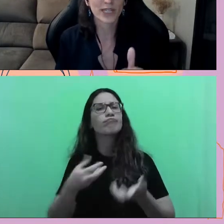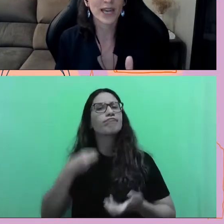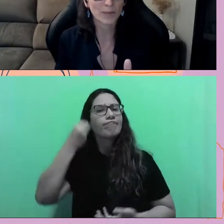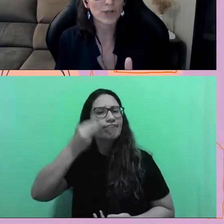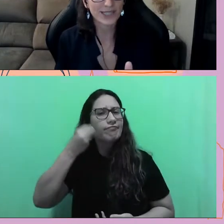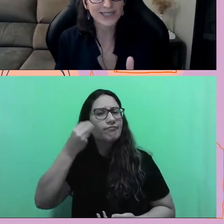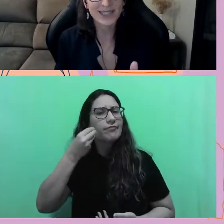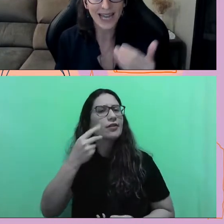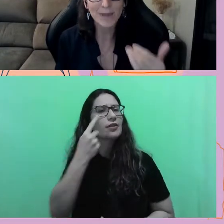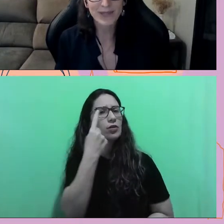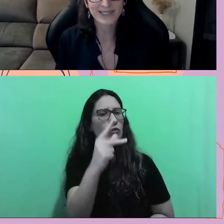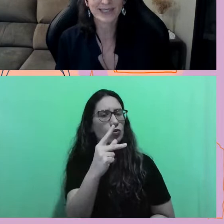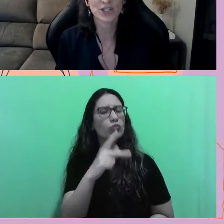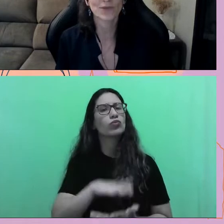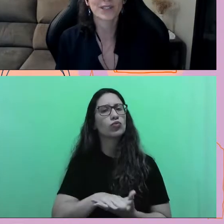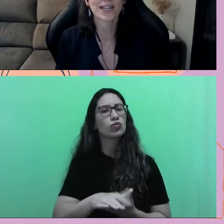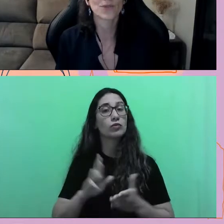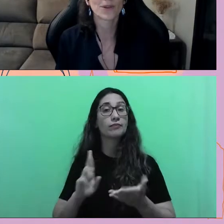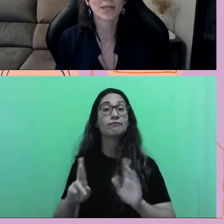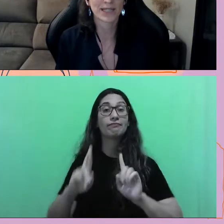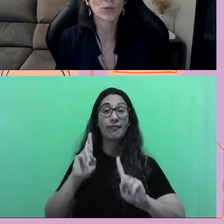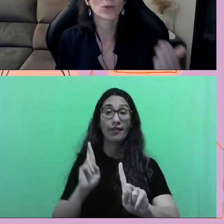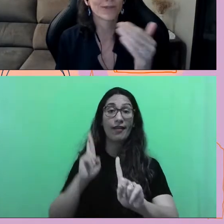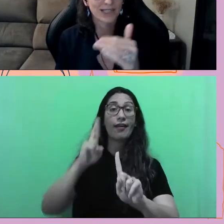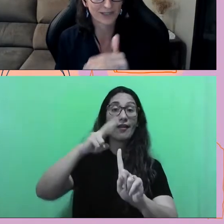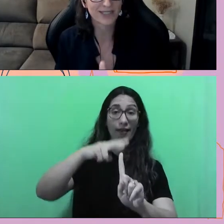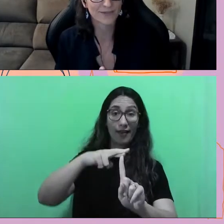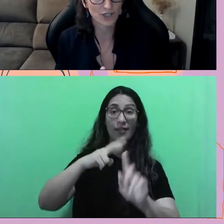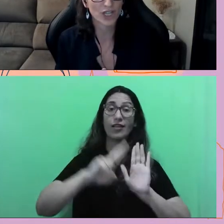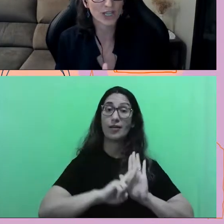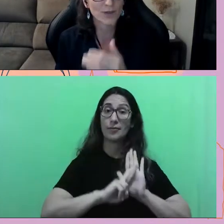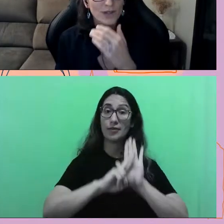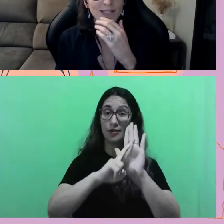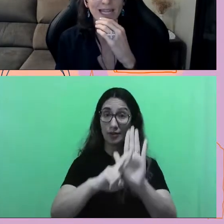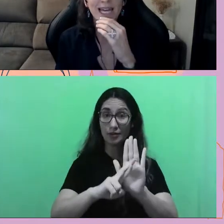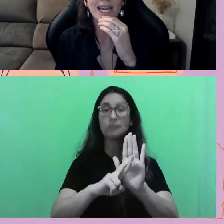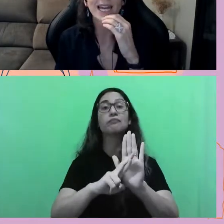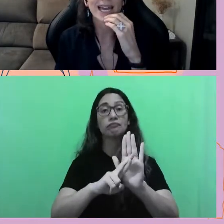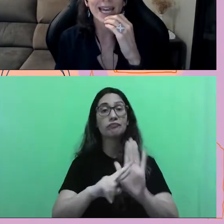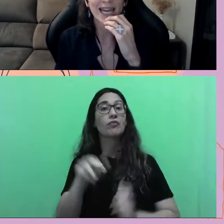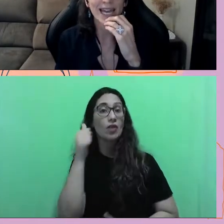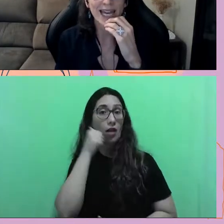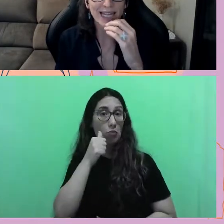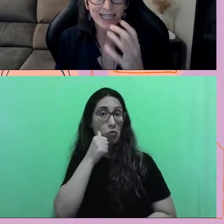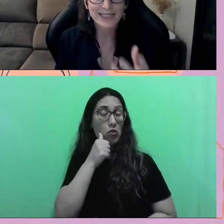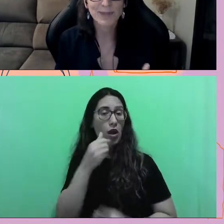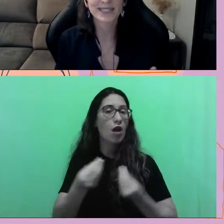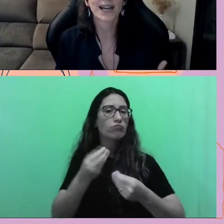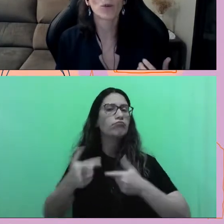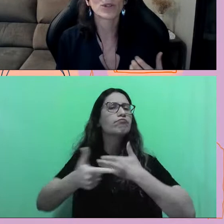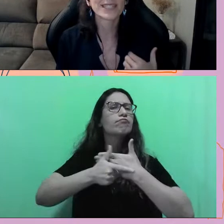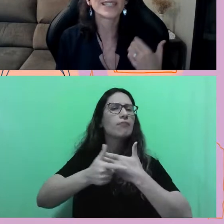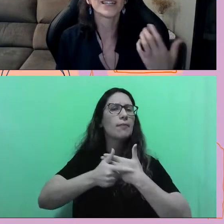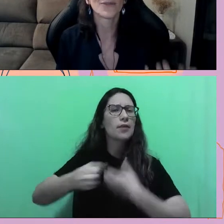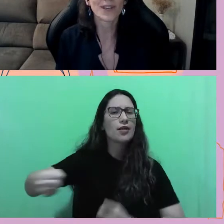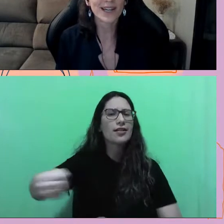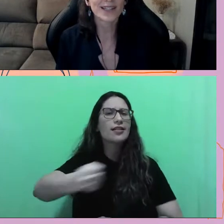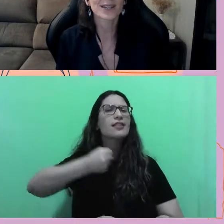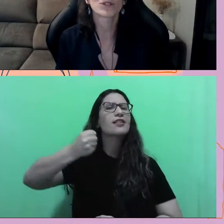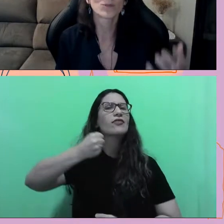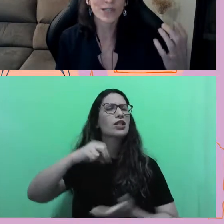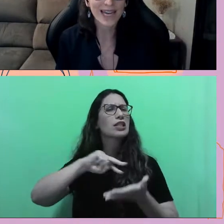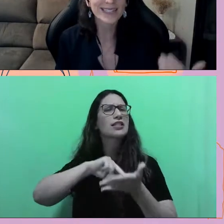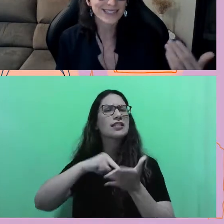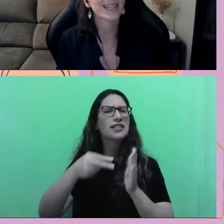gente sobre a importância da representatividade feminina no universo cervejeiro, né? Em especial, o que